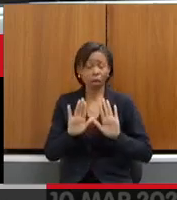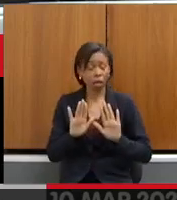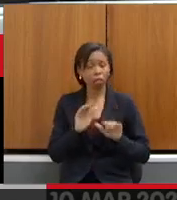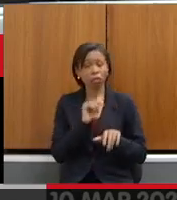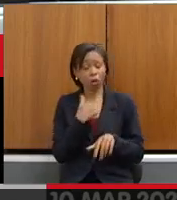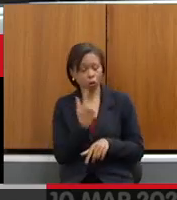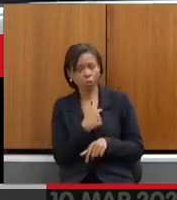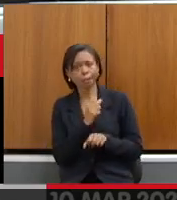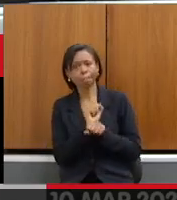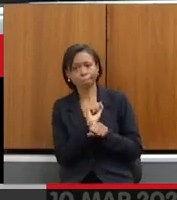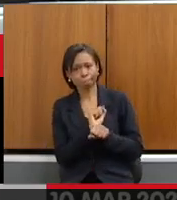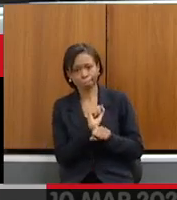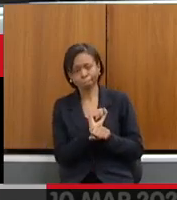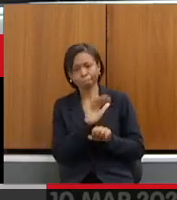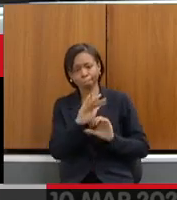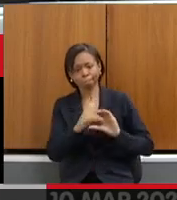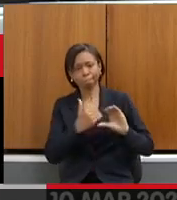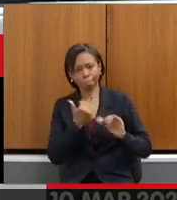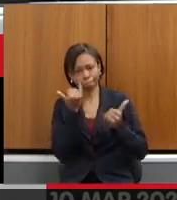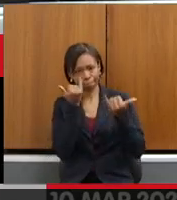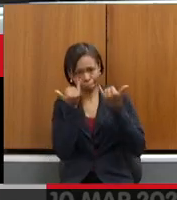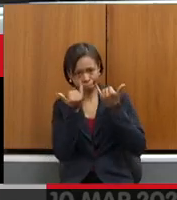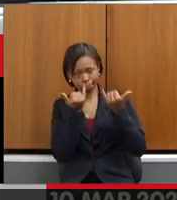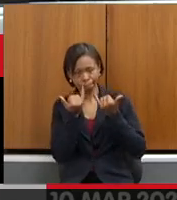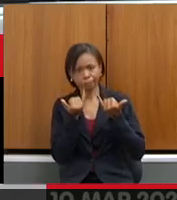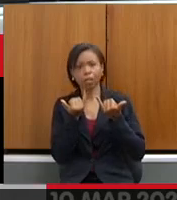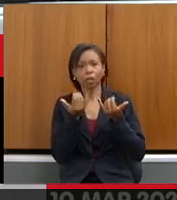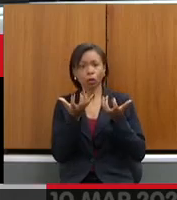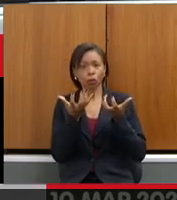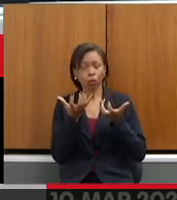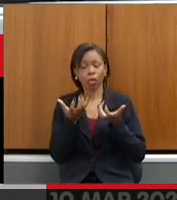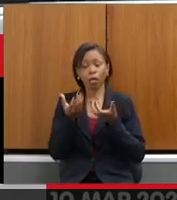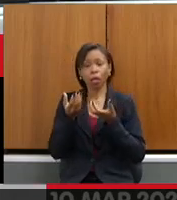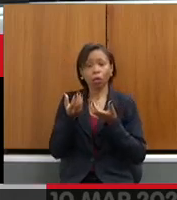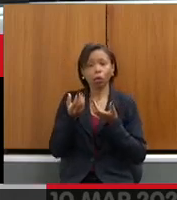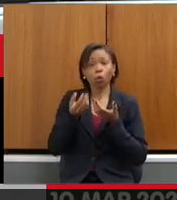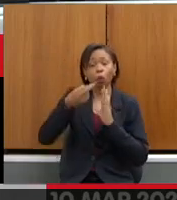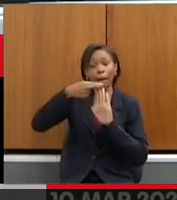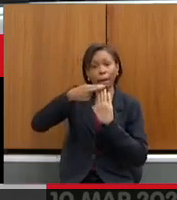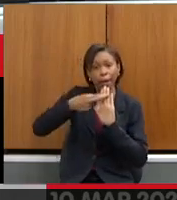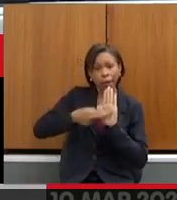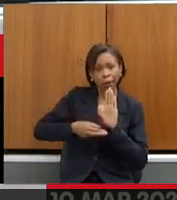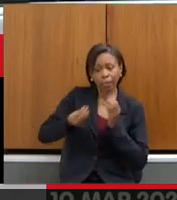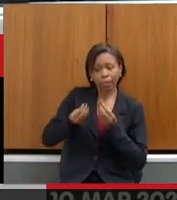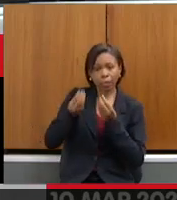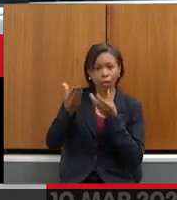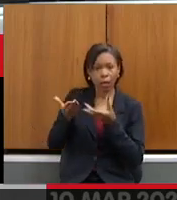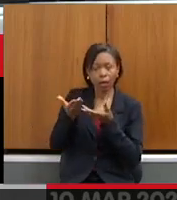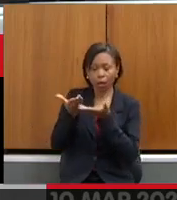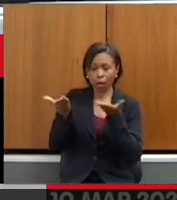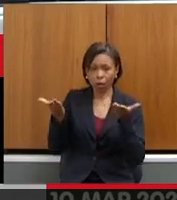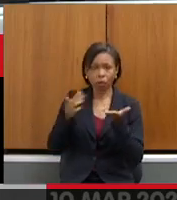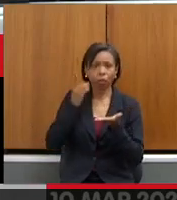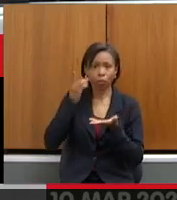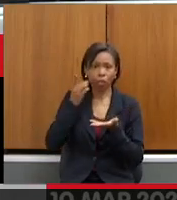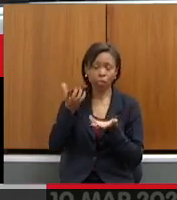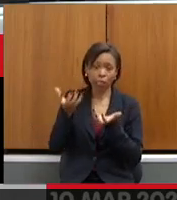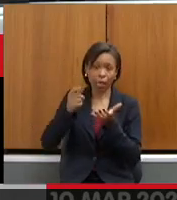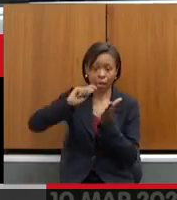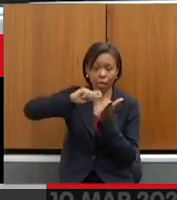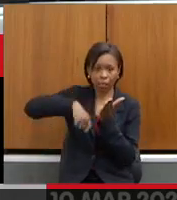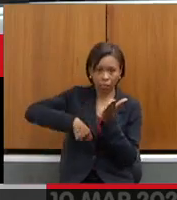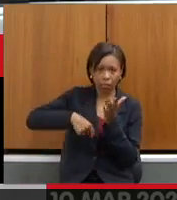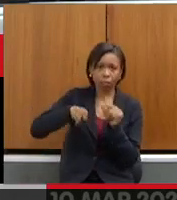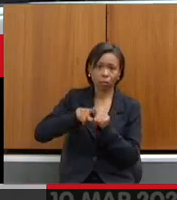essas informações eu queria compartilhar com os nossos deputados tanto o requerimento que está aberto no seu LED para quem tiver interesse assinar também